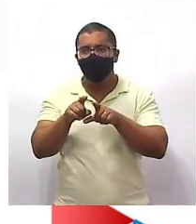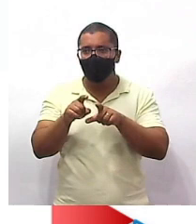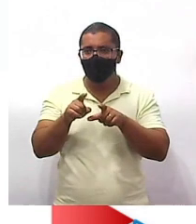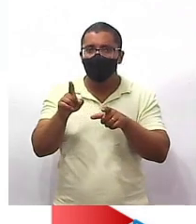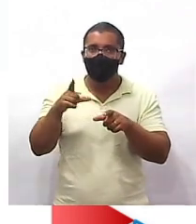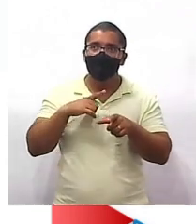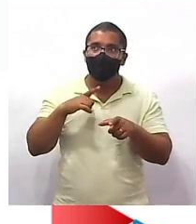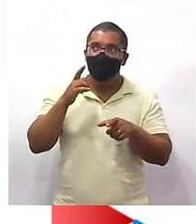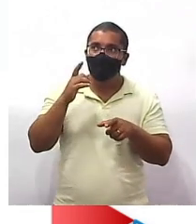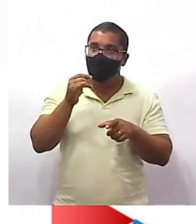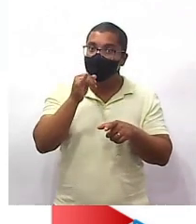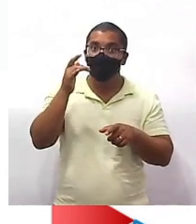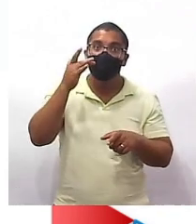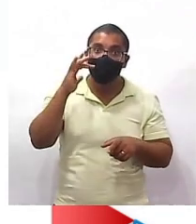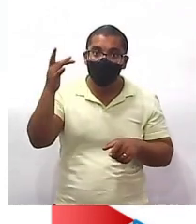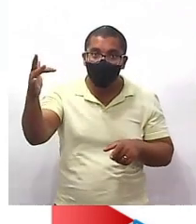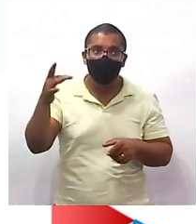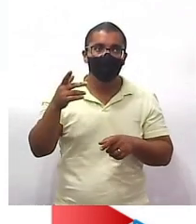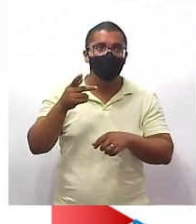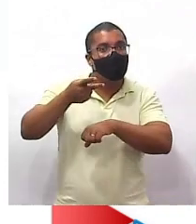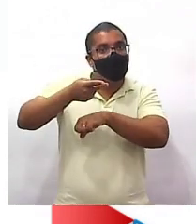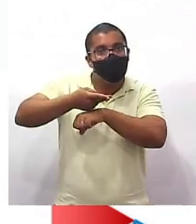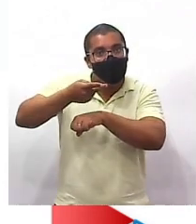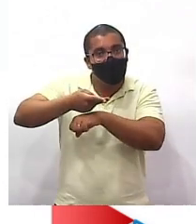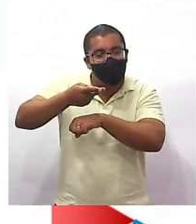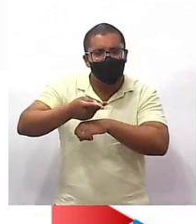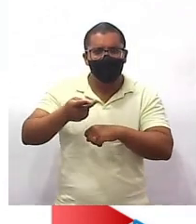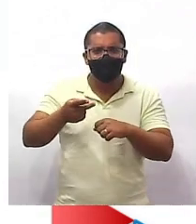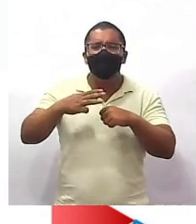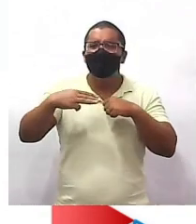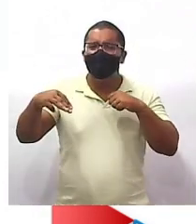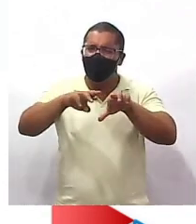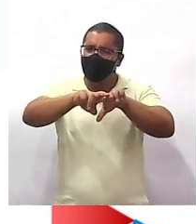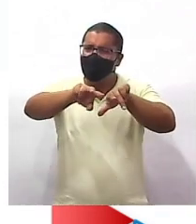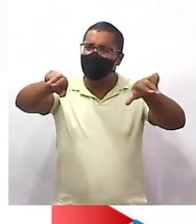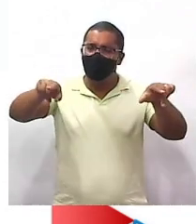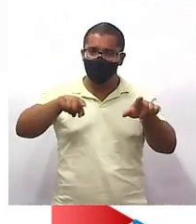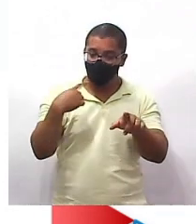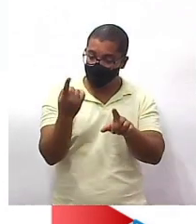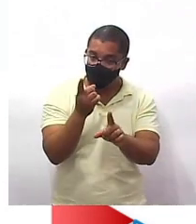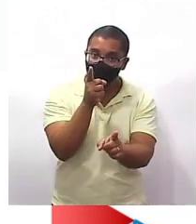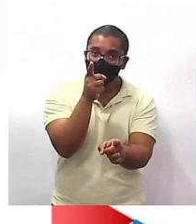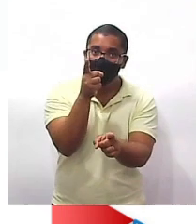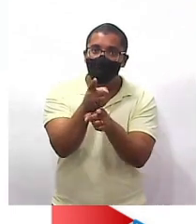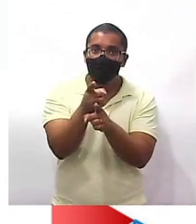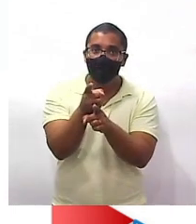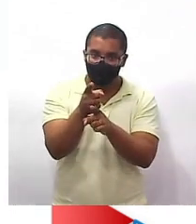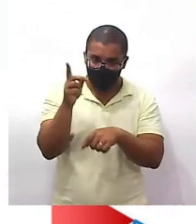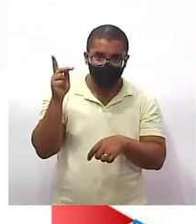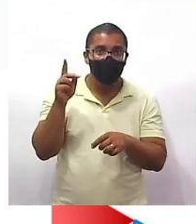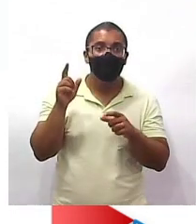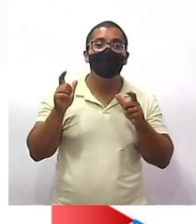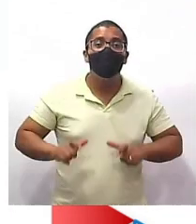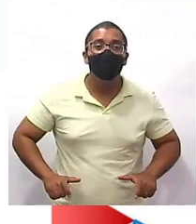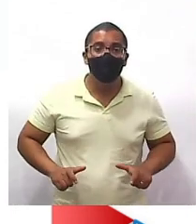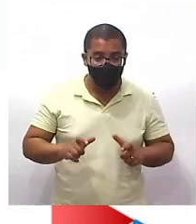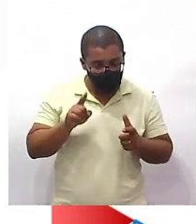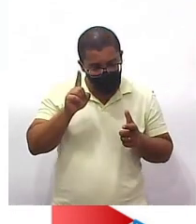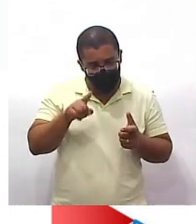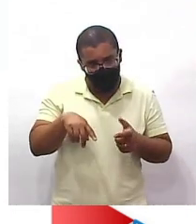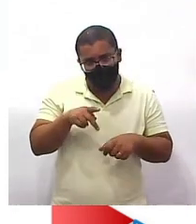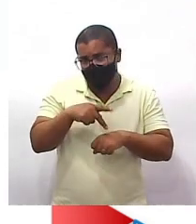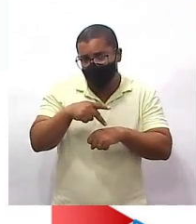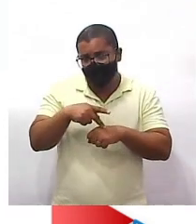a prata, minerais, no caso, que são encontrados justamente nas rochas.